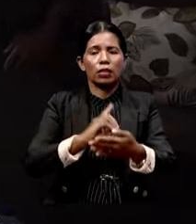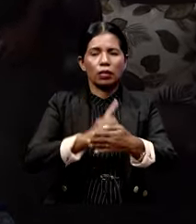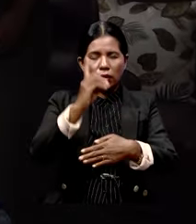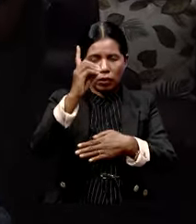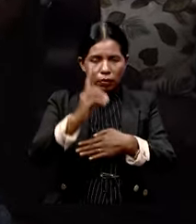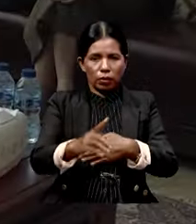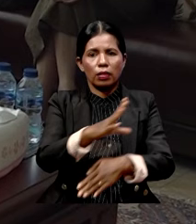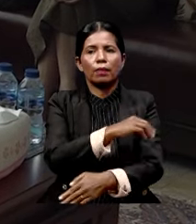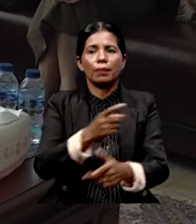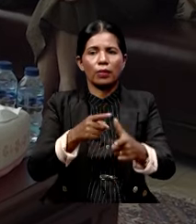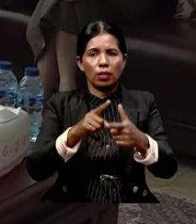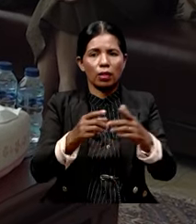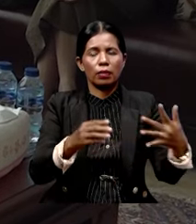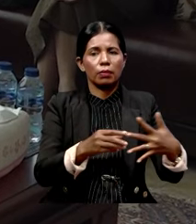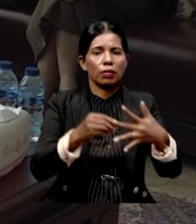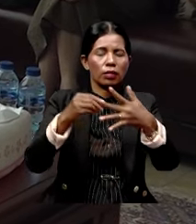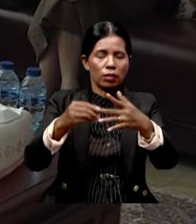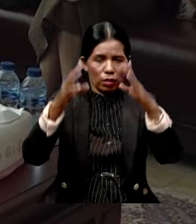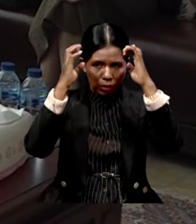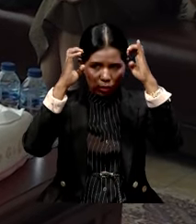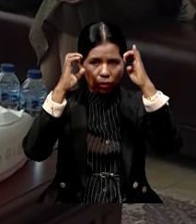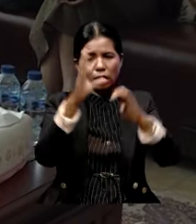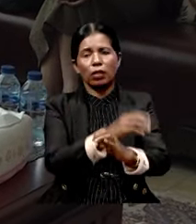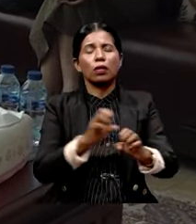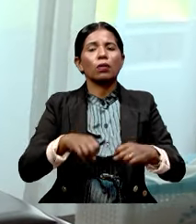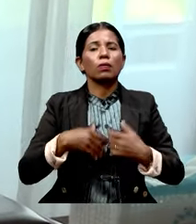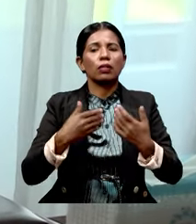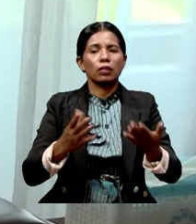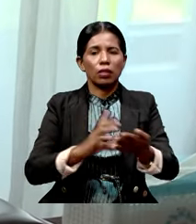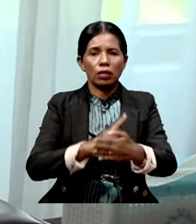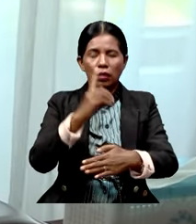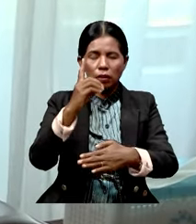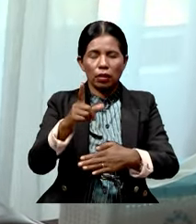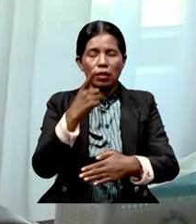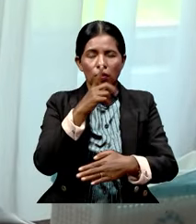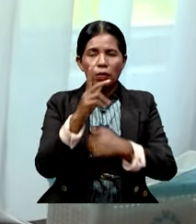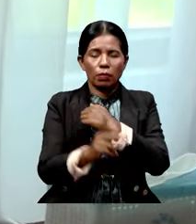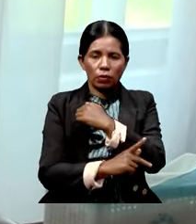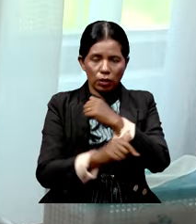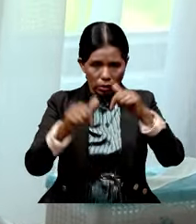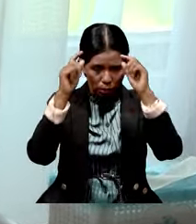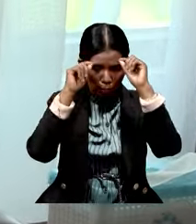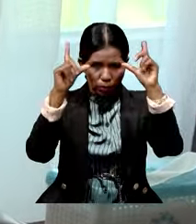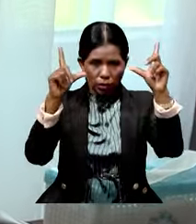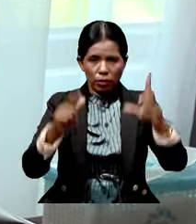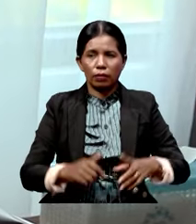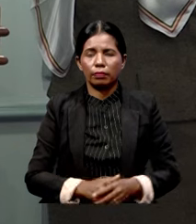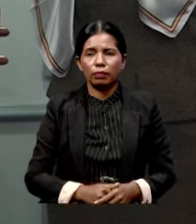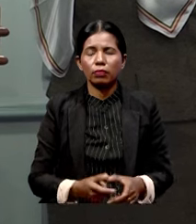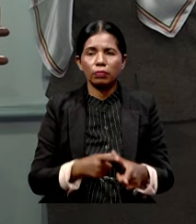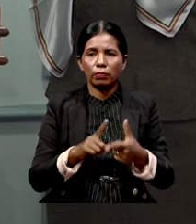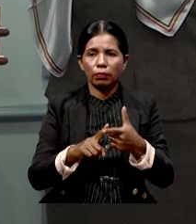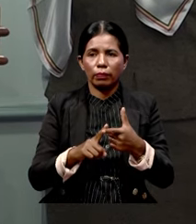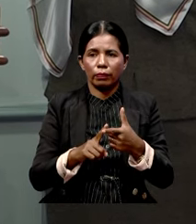do recurso humano de Uliu e a área de educação, no Moço Insa desenvolve em português e a Timor-Leste. E depois,